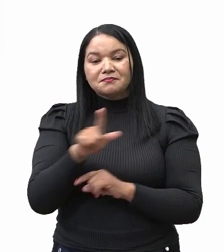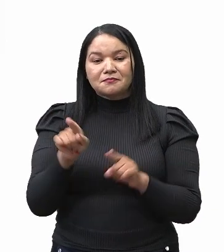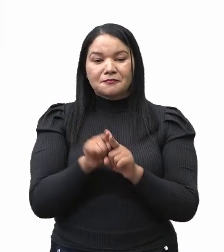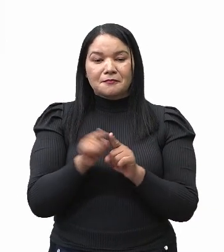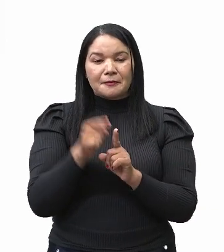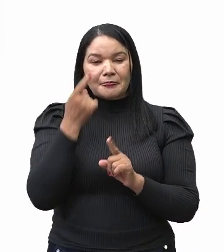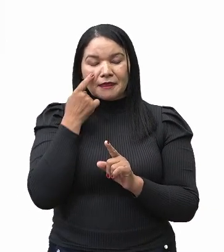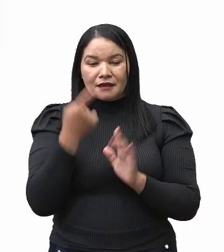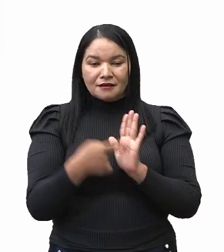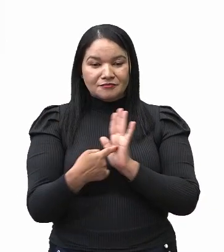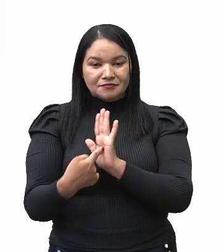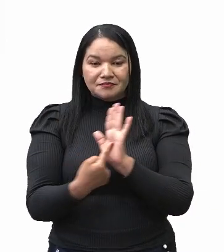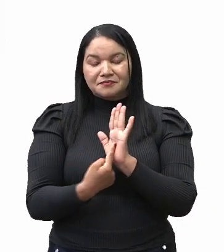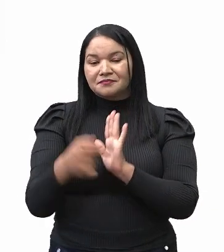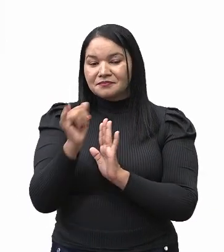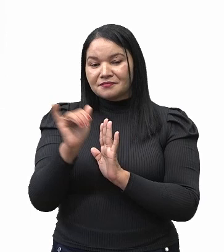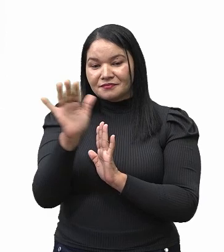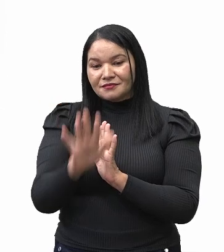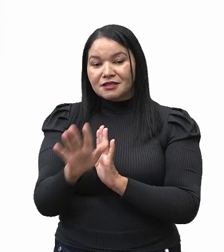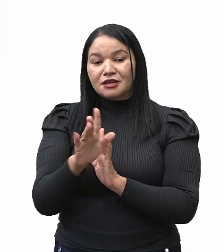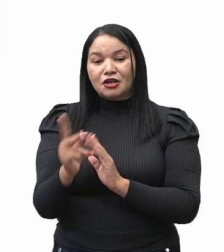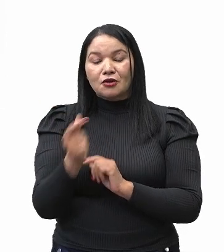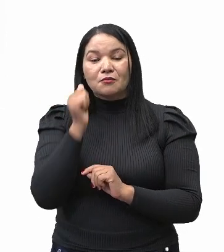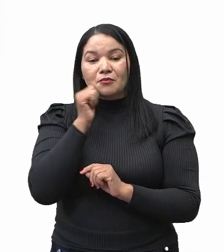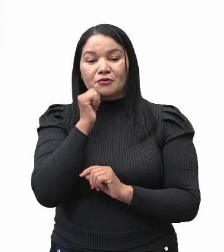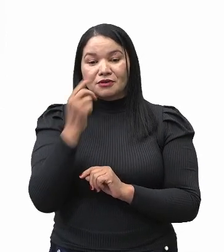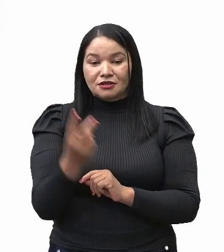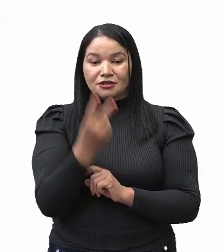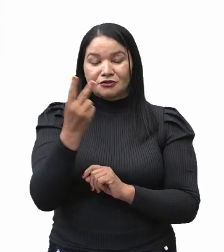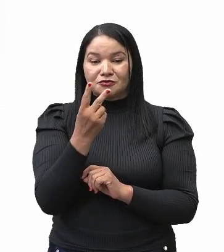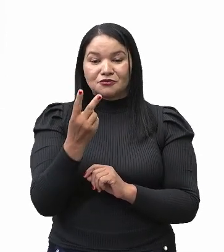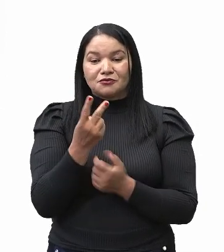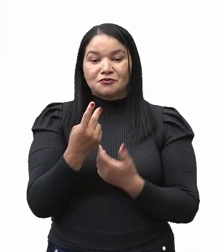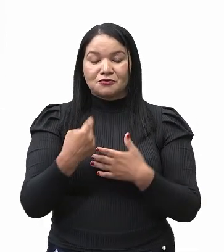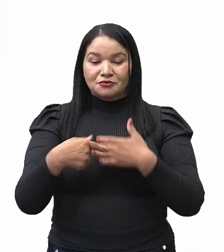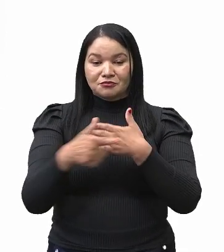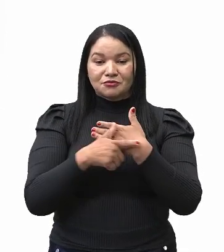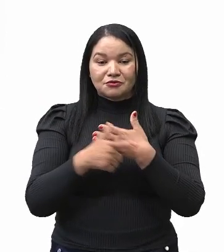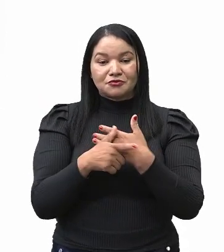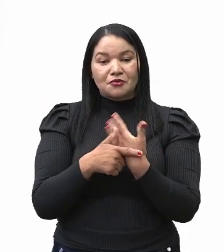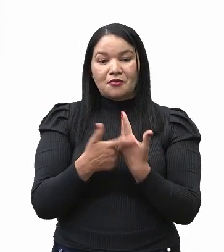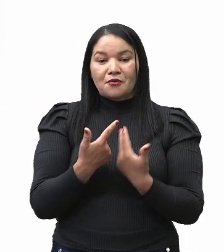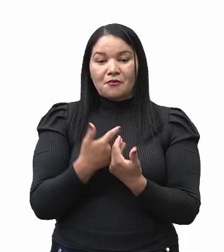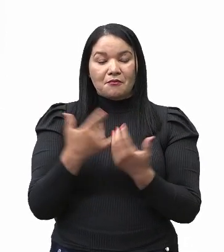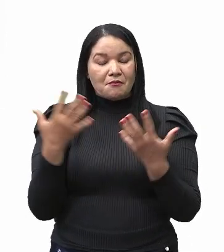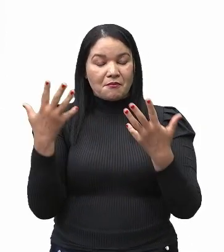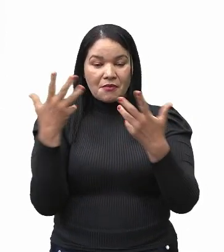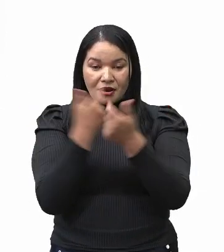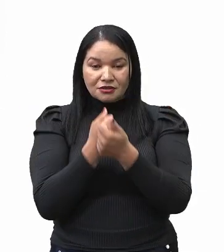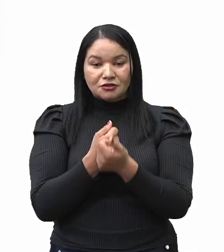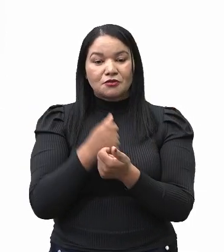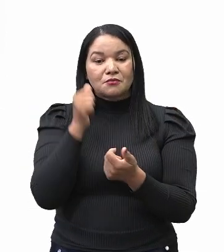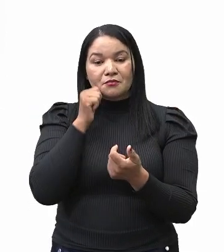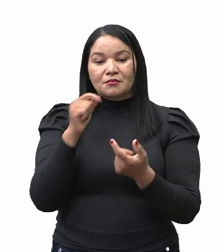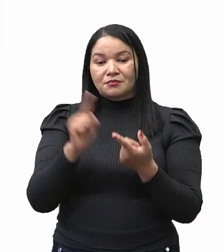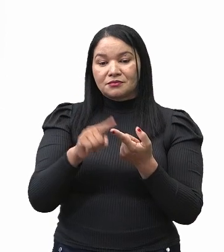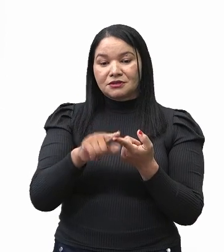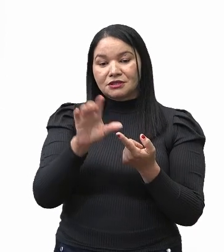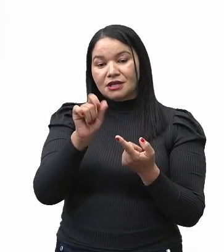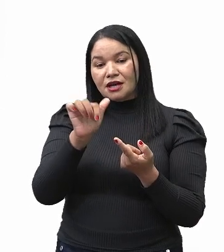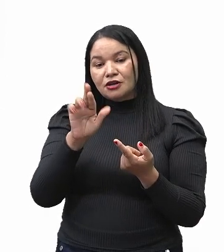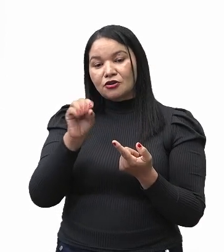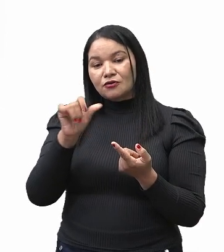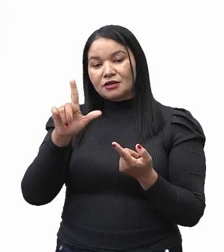trago aqui a imagem dessas duas pensadoras intelectuais maravilhosas, Carolina Maria de